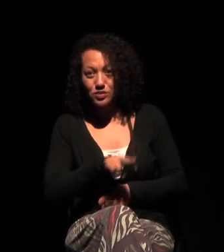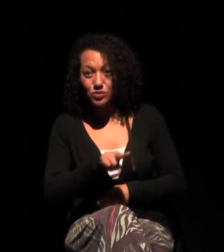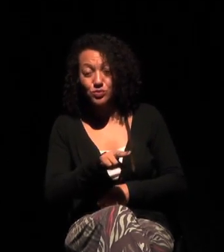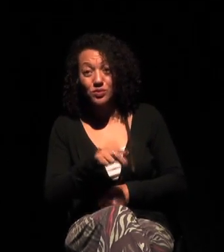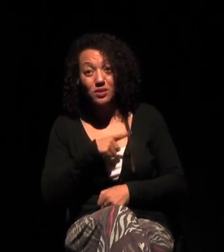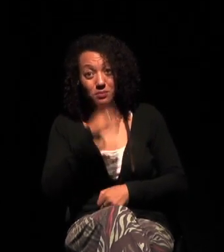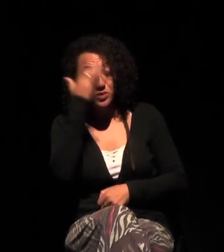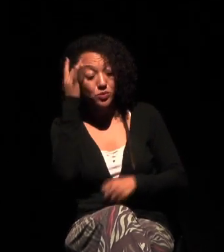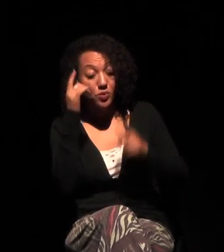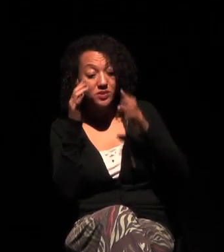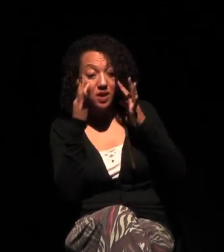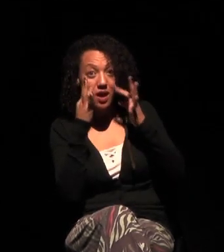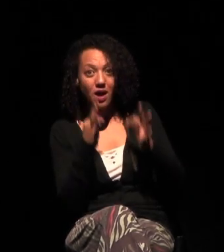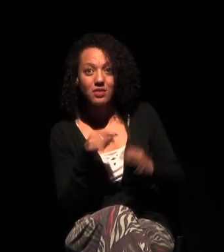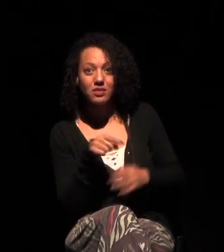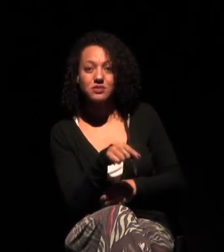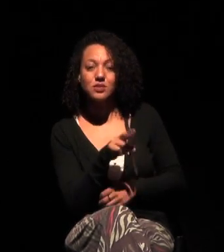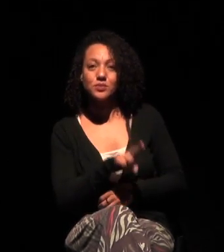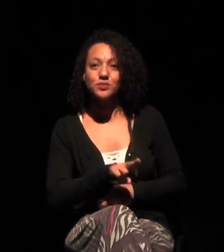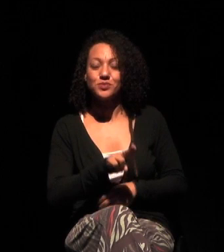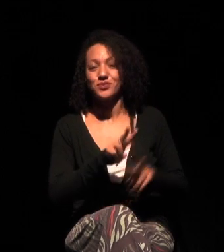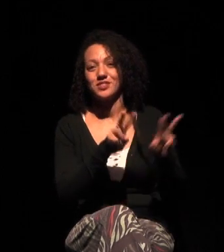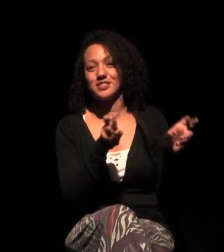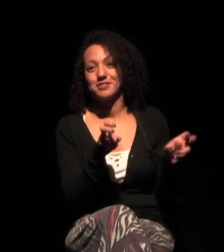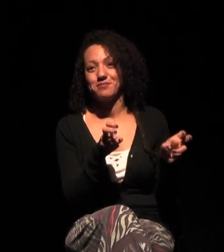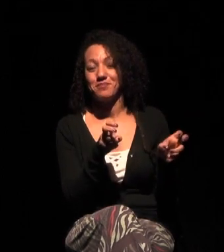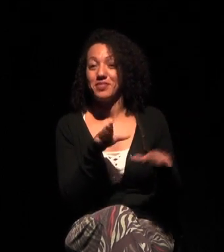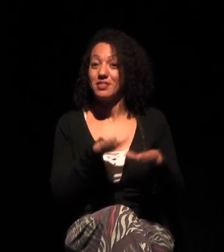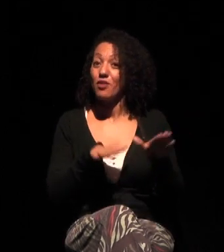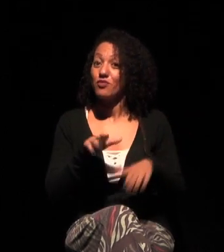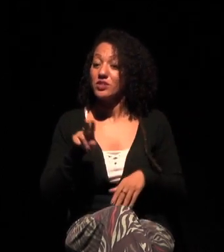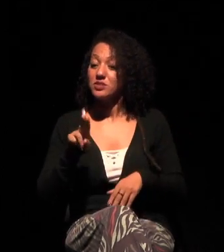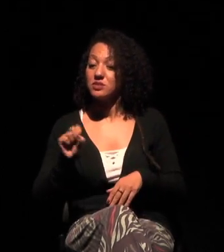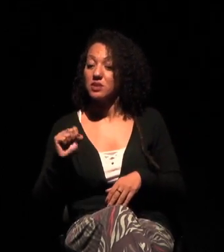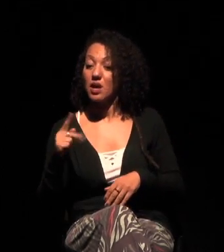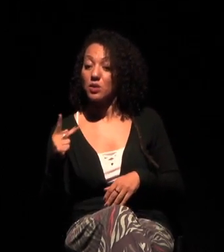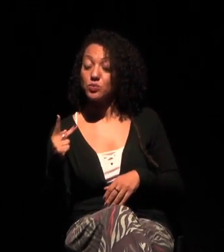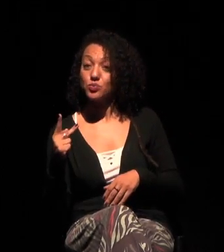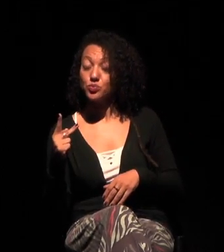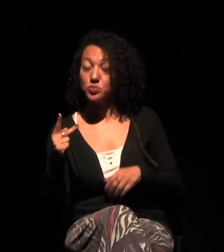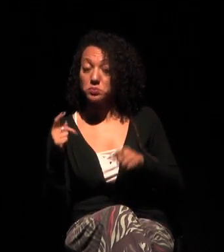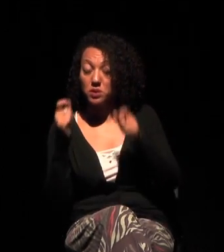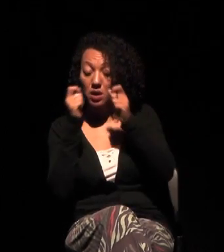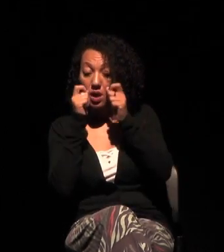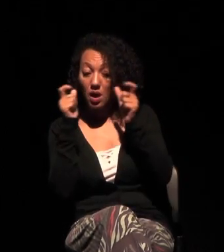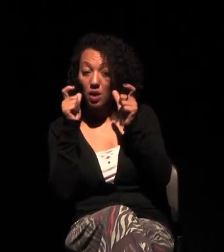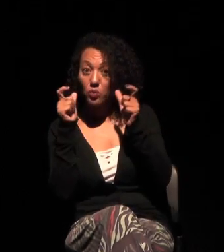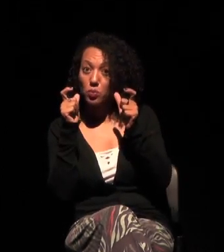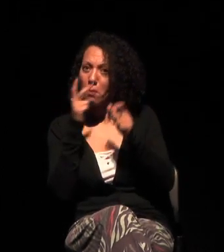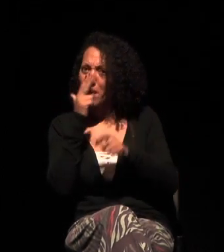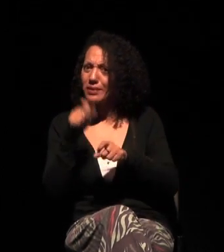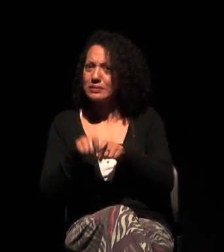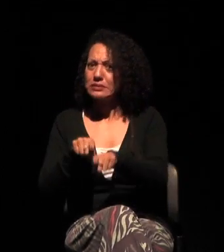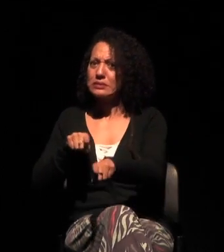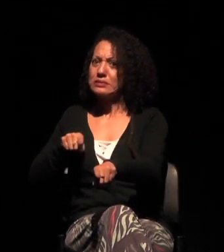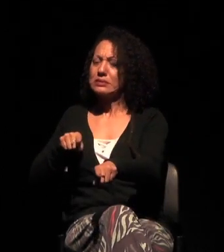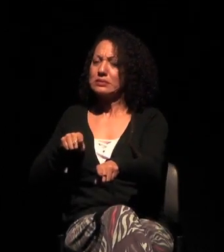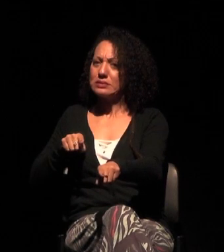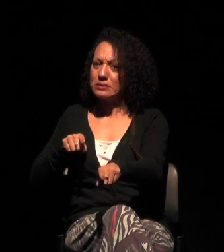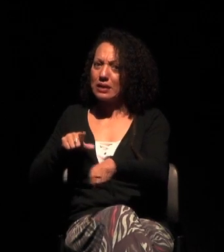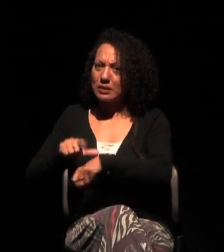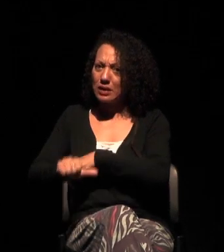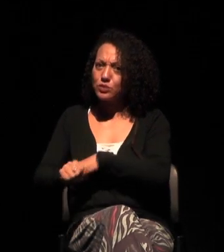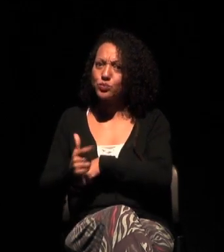isso a usp talvez esteja abrindo os olhos agora com um pouco de atraso e eu tenho certeza que ela vai recuperar o